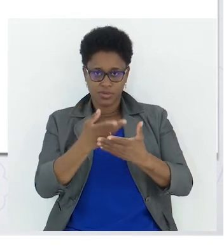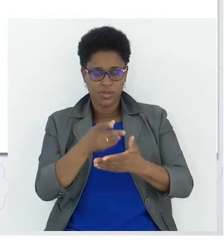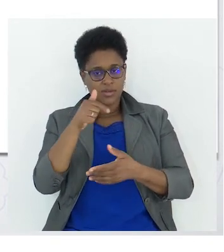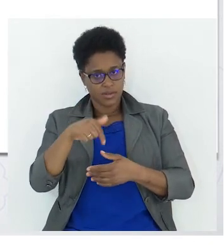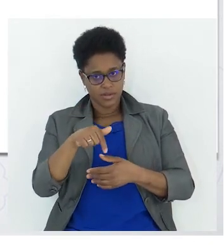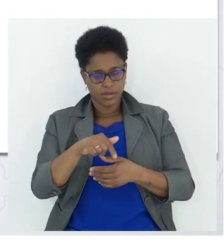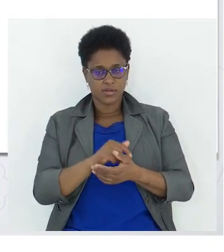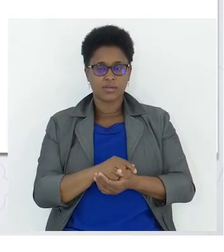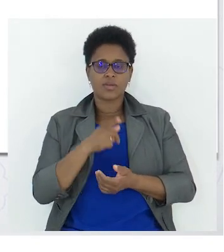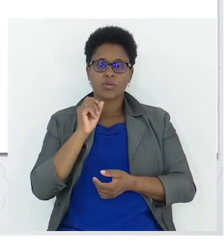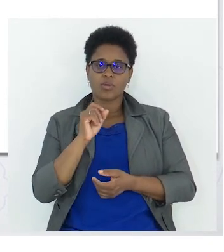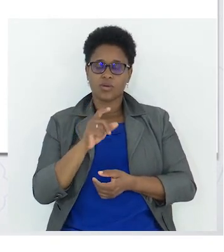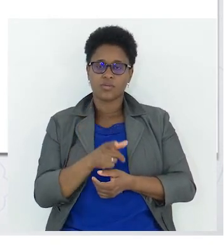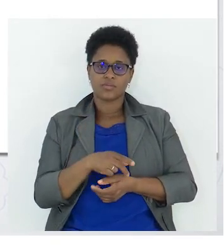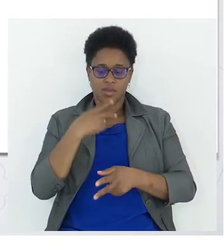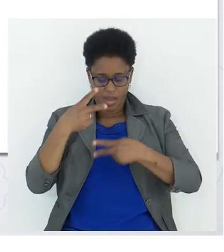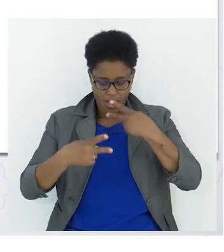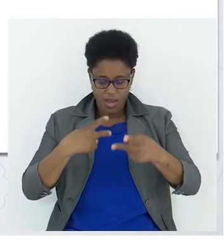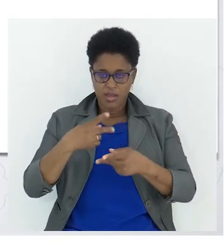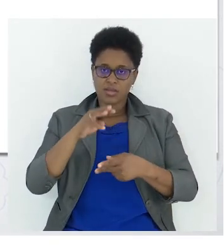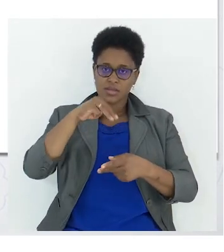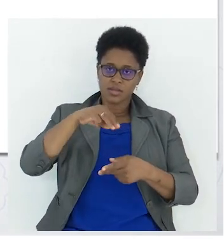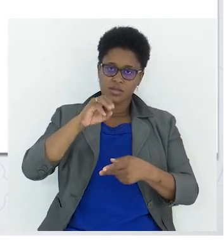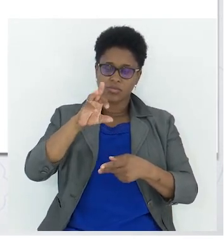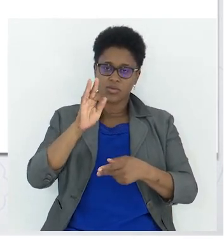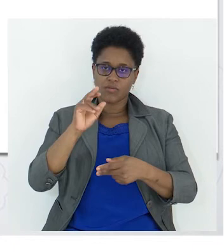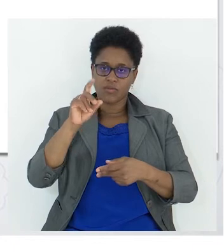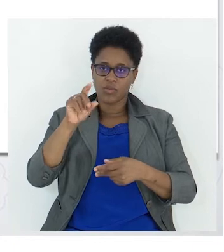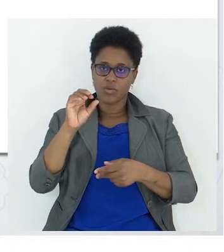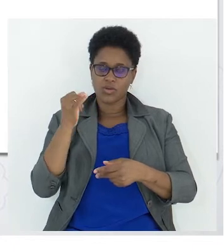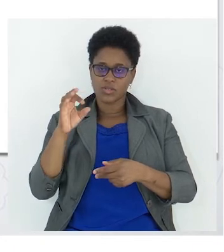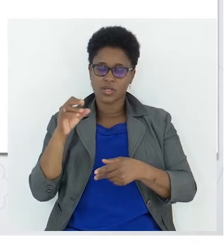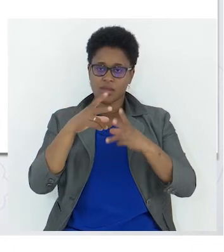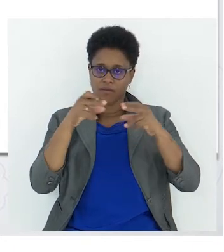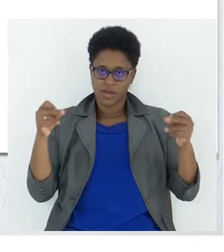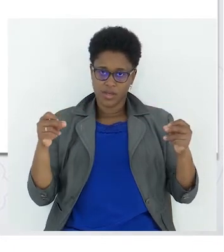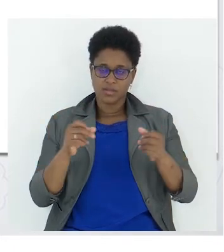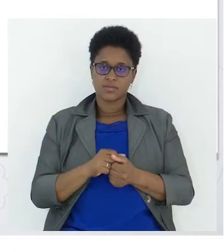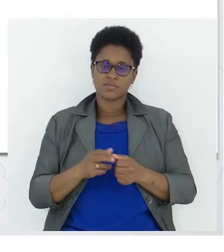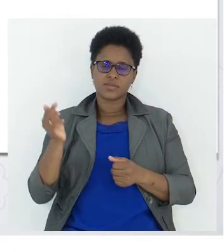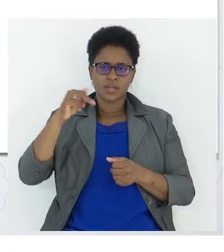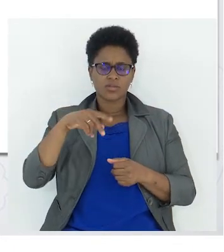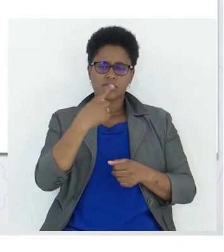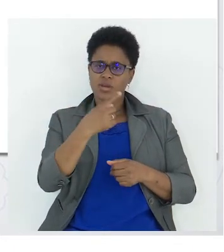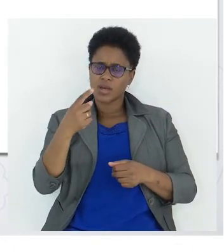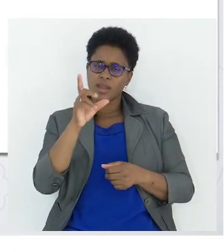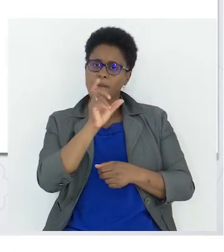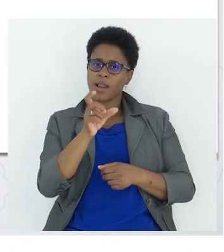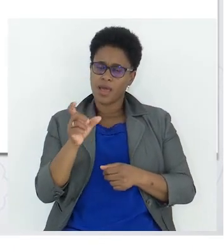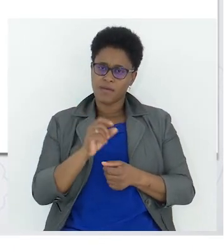aqui o que nós chamamos análise morfológica da frase. Enquadrar cada